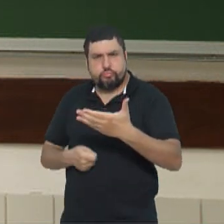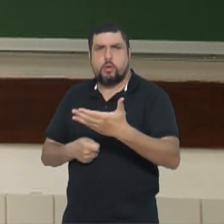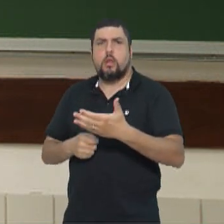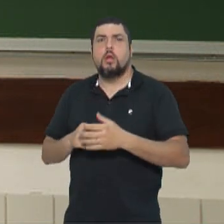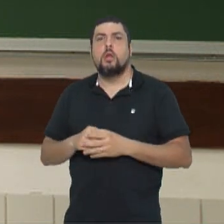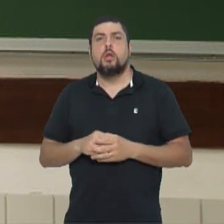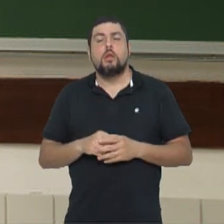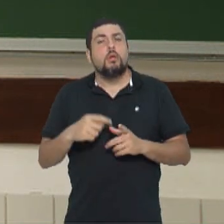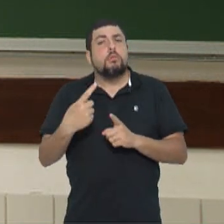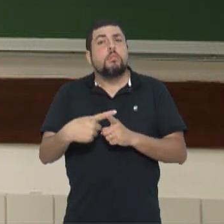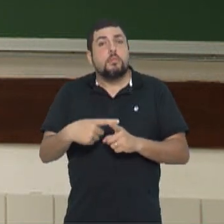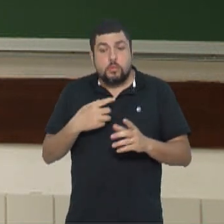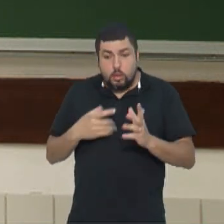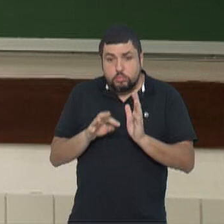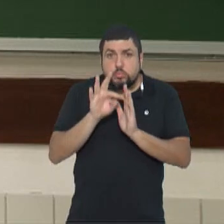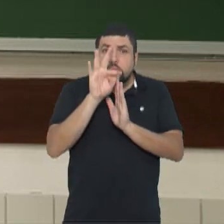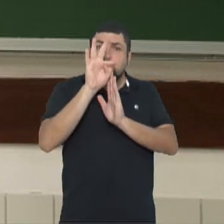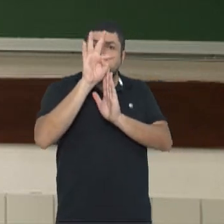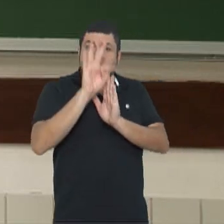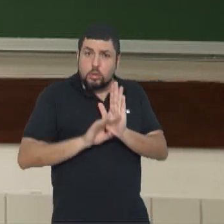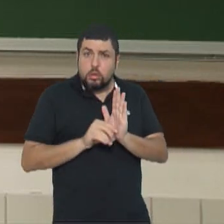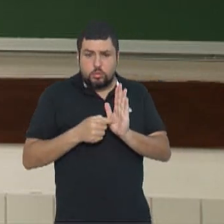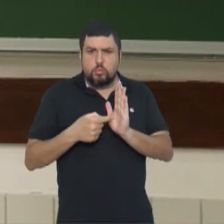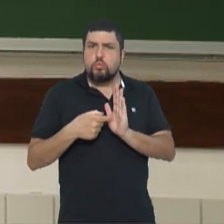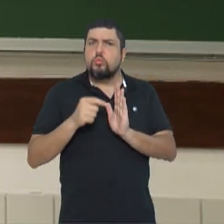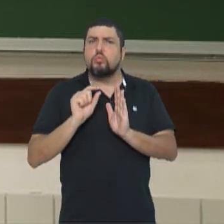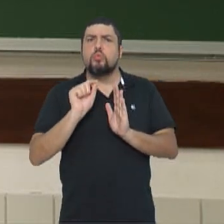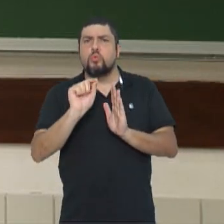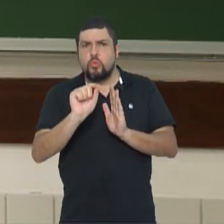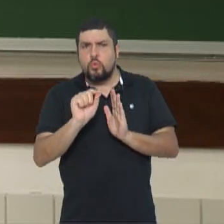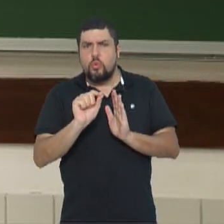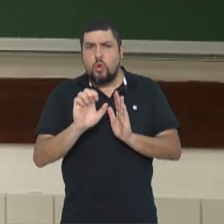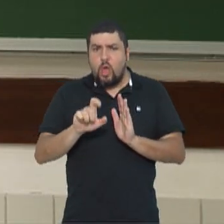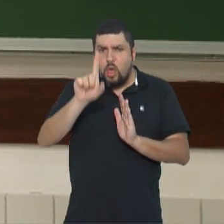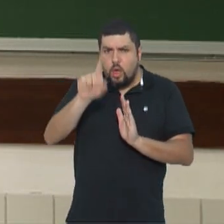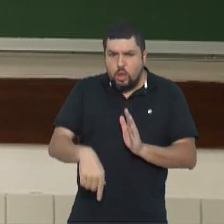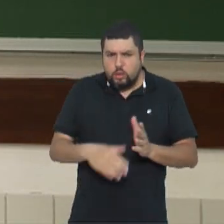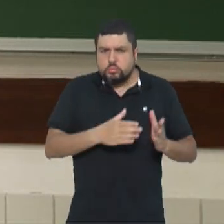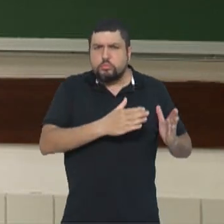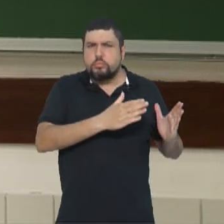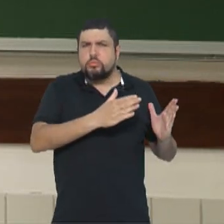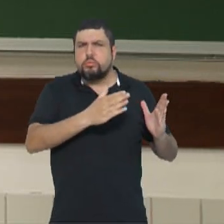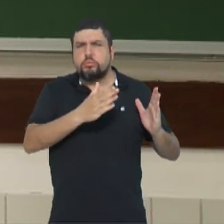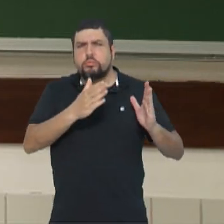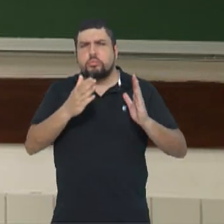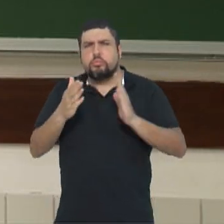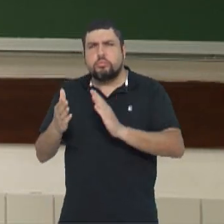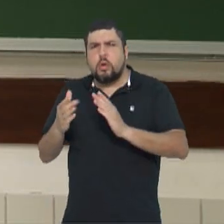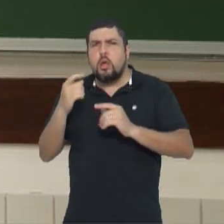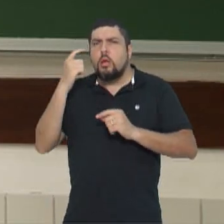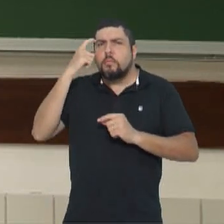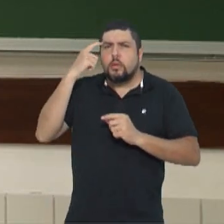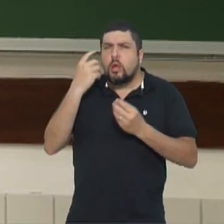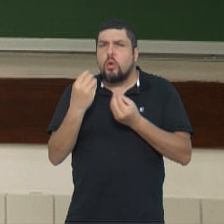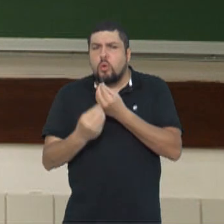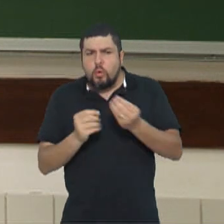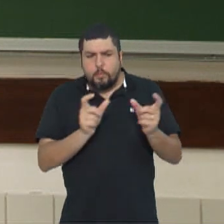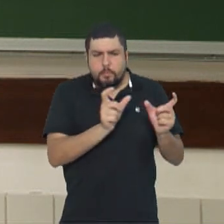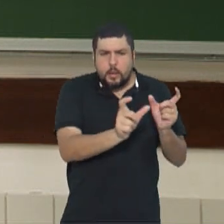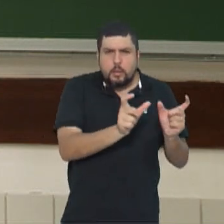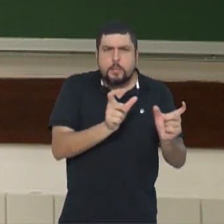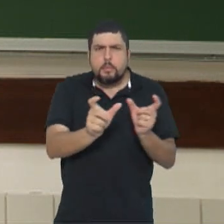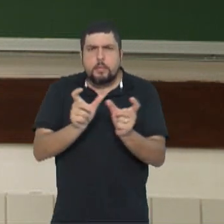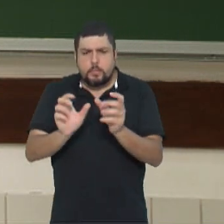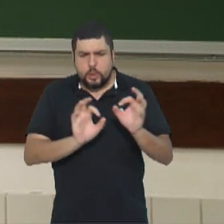gente trabalha com texto, a gente tem que pensar que é um processo, que é um trabalho, que é pensar o uso das palavras, pensar as ideias,